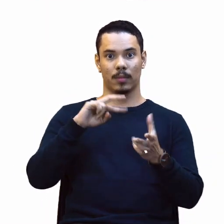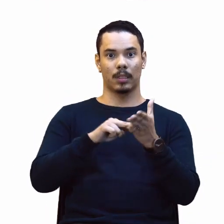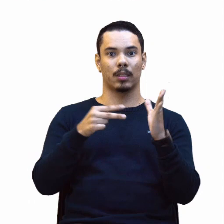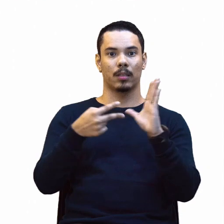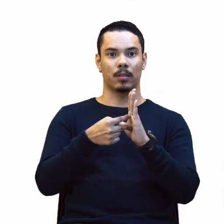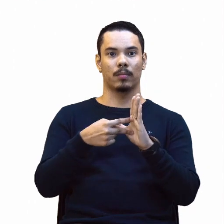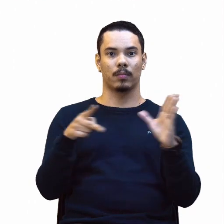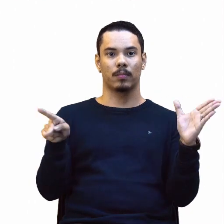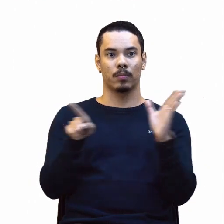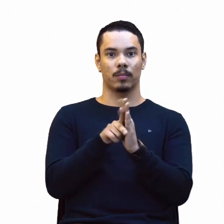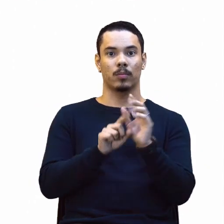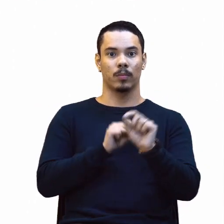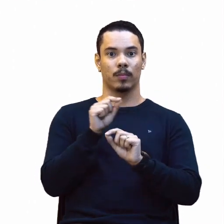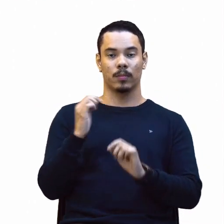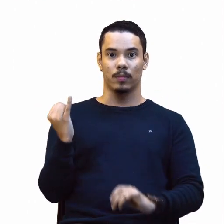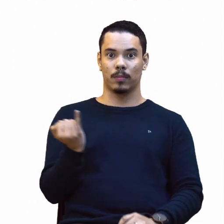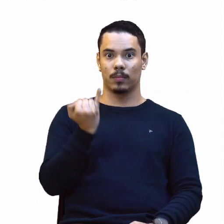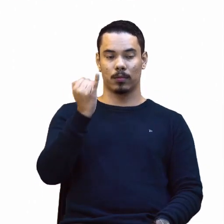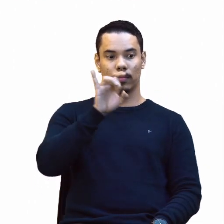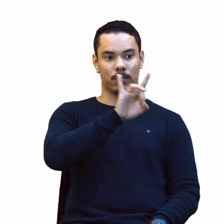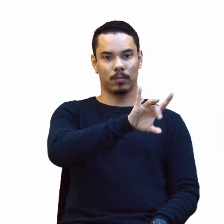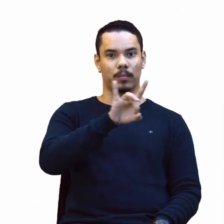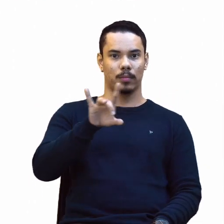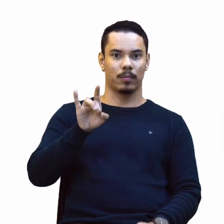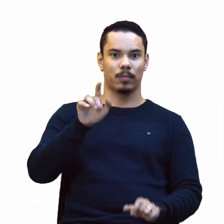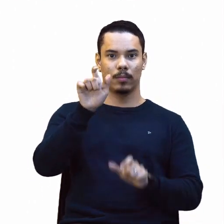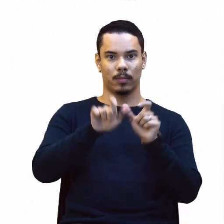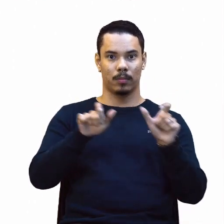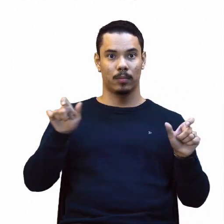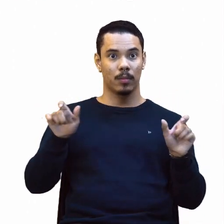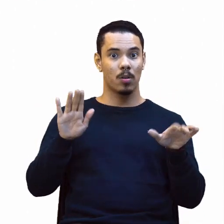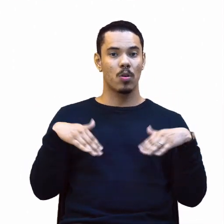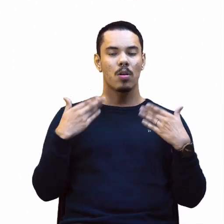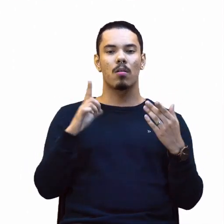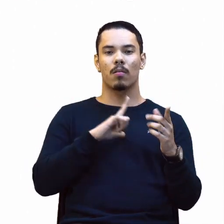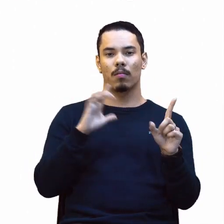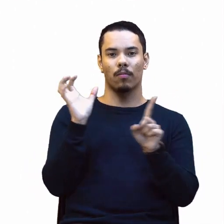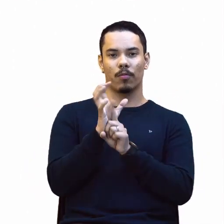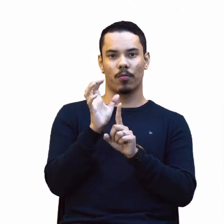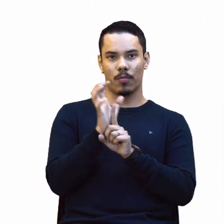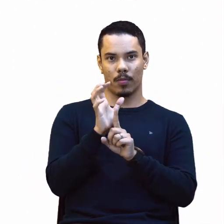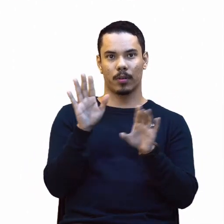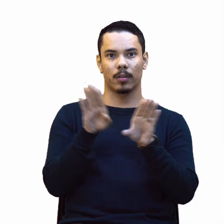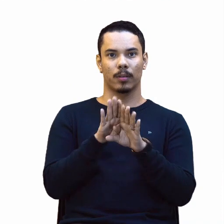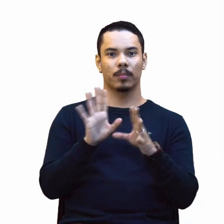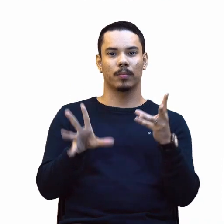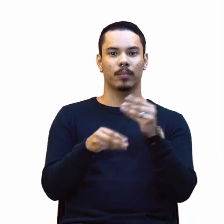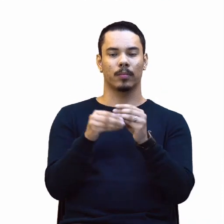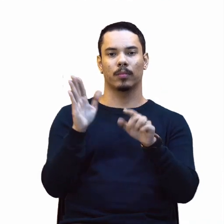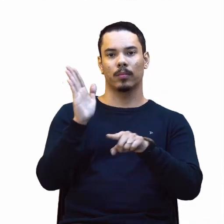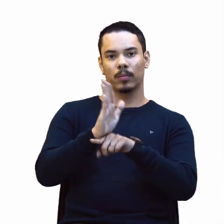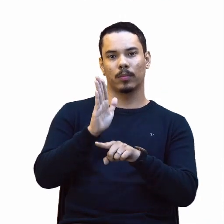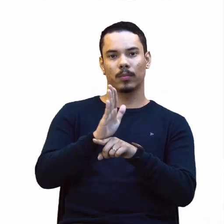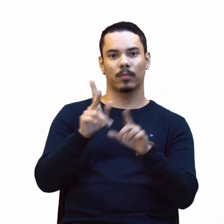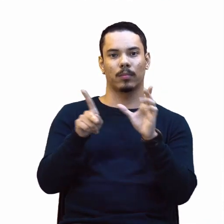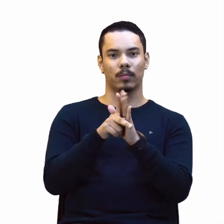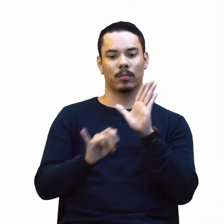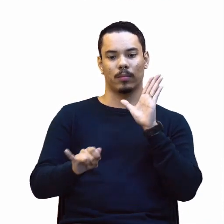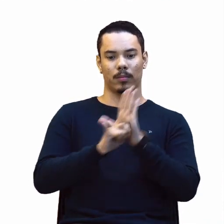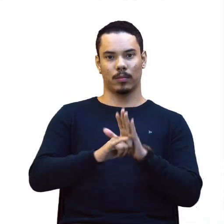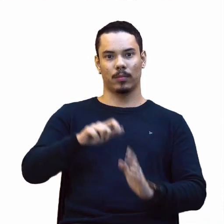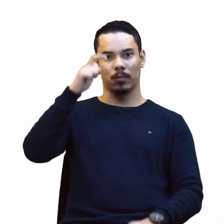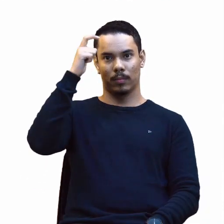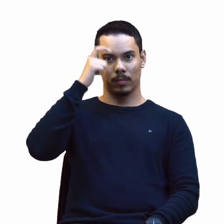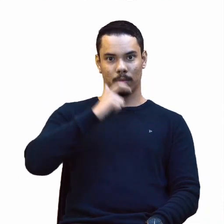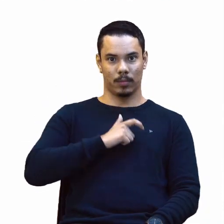e importância para cada povo, o qual influencia e contribui na formação da identidade e